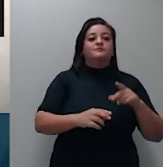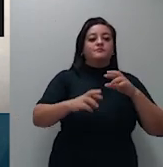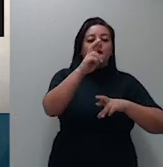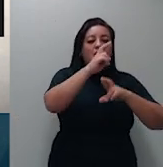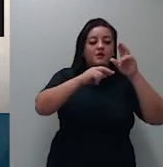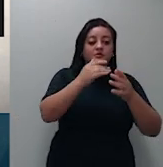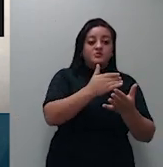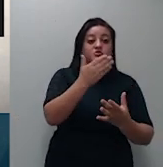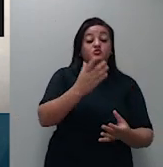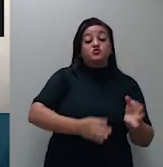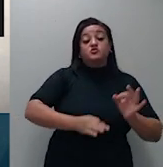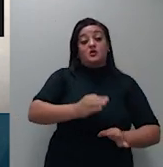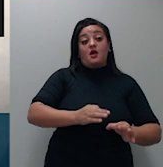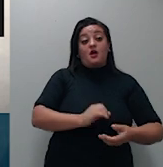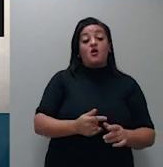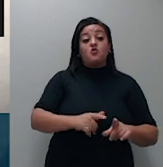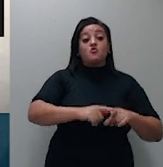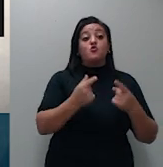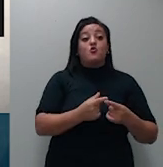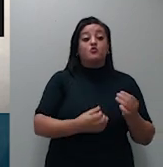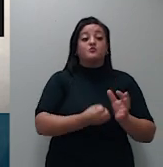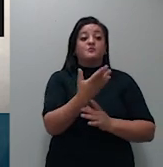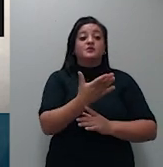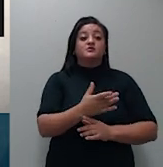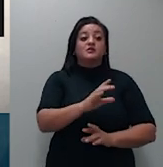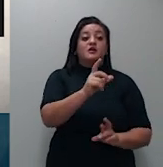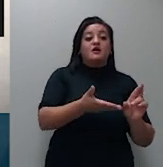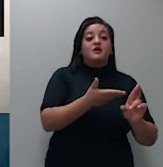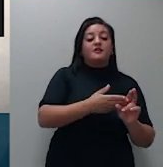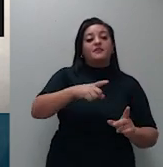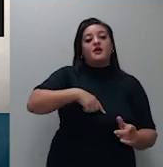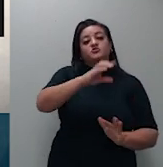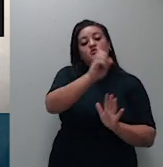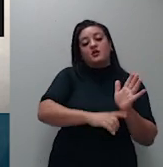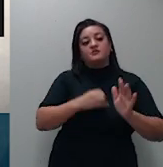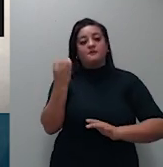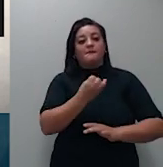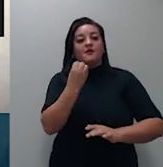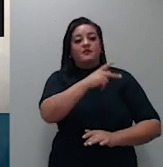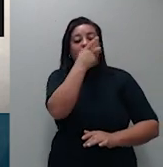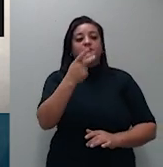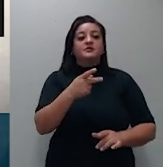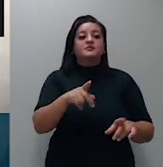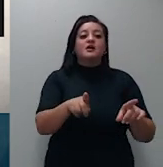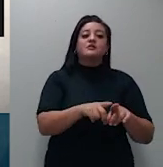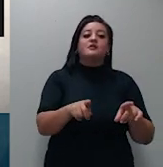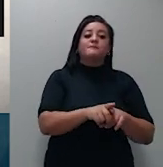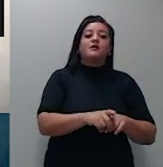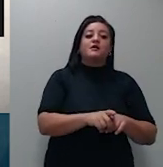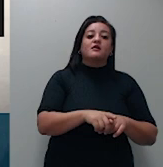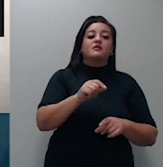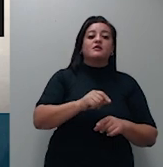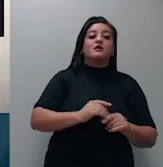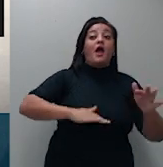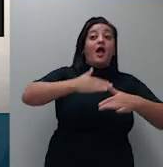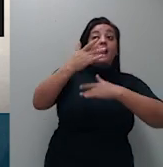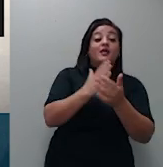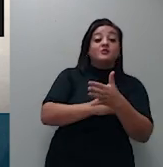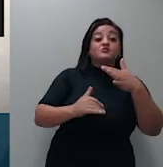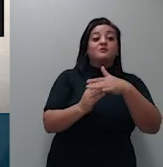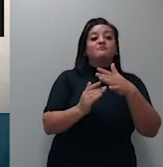contra o qual se sujar recorrente atingiu direitos fundamentais de pessoa estranha livre e que está Polo serviço saber Manda